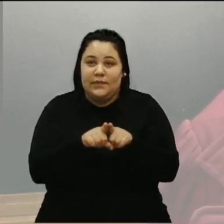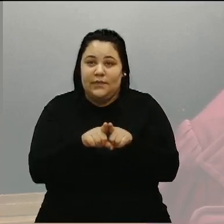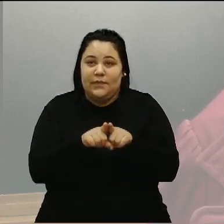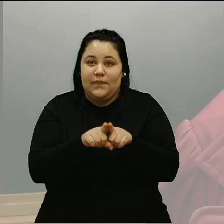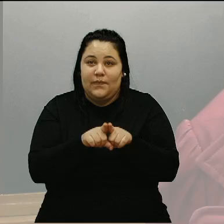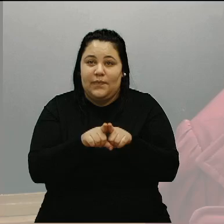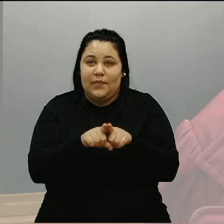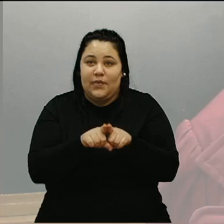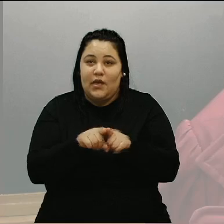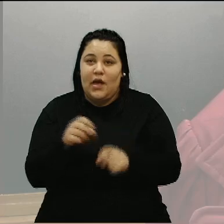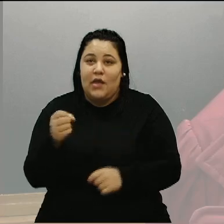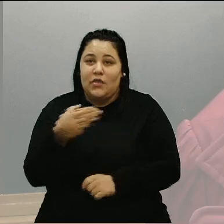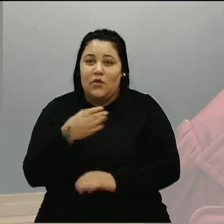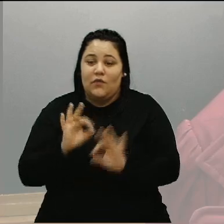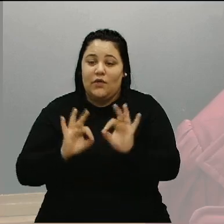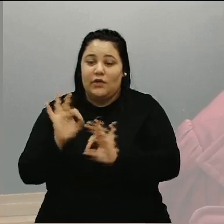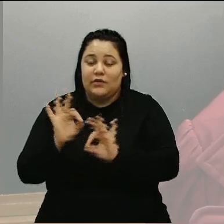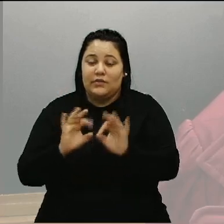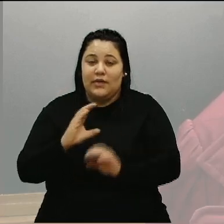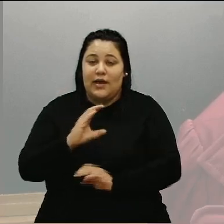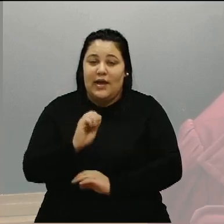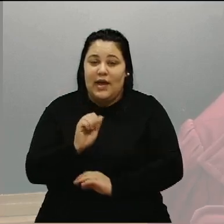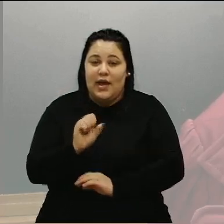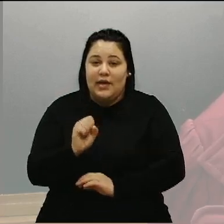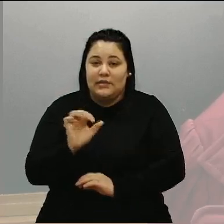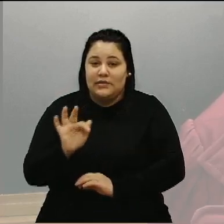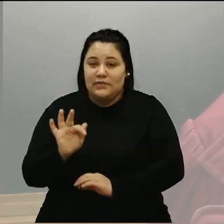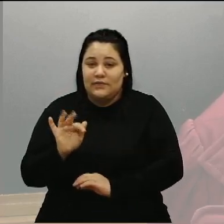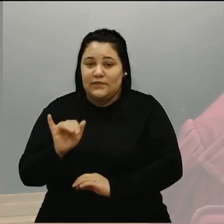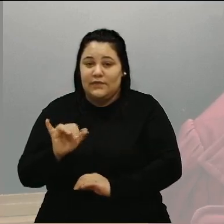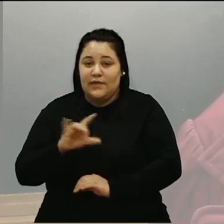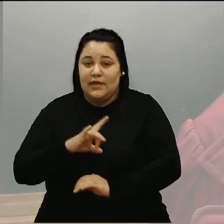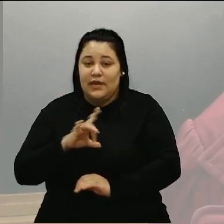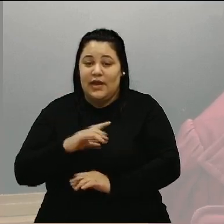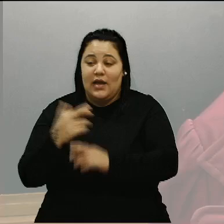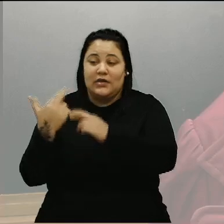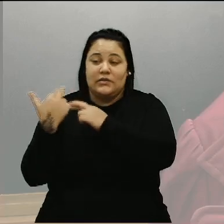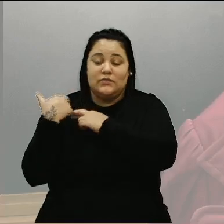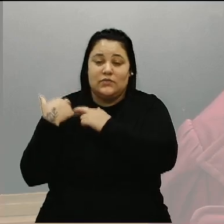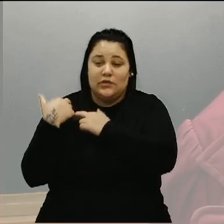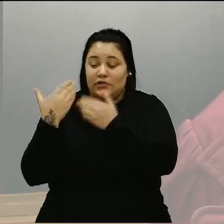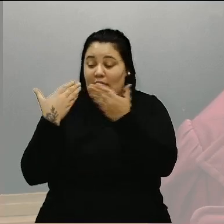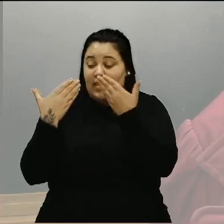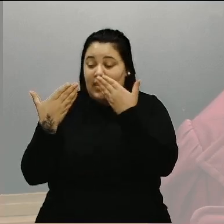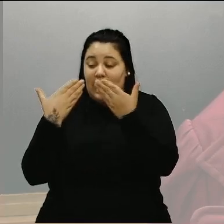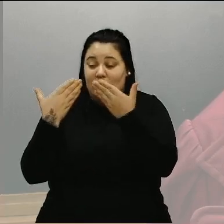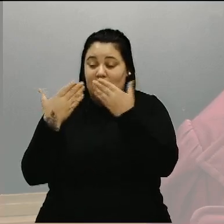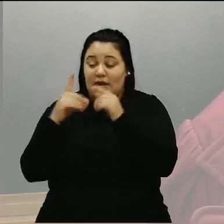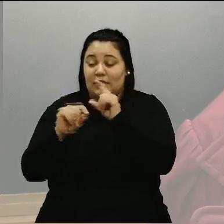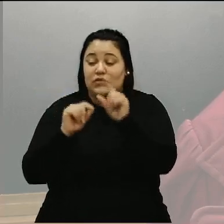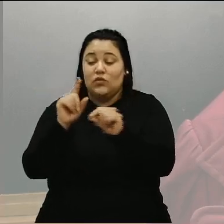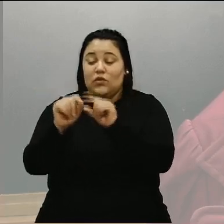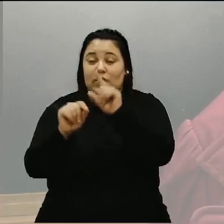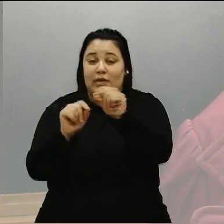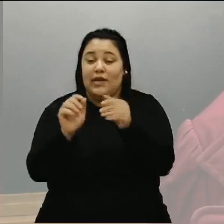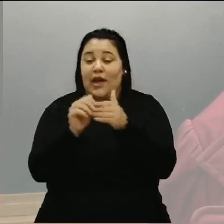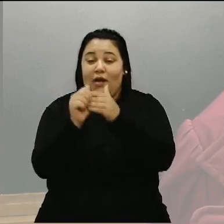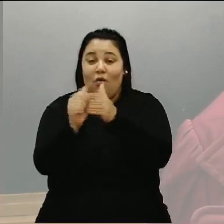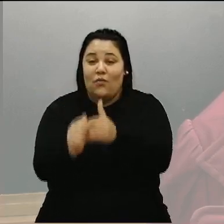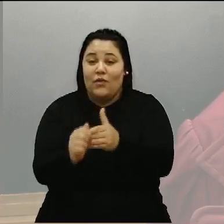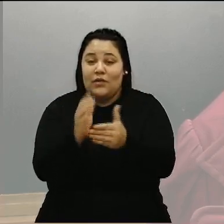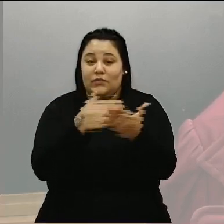nova configuração da CASF terá a responsabilidade de avaliar, selecionar e fiscalizar os projetos